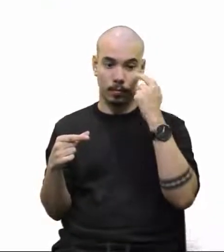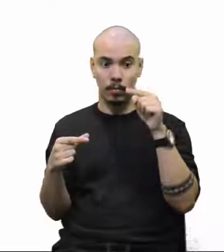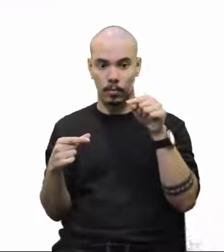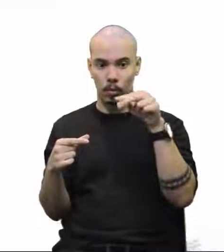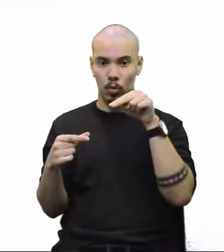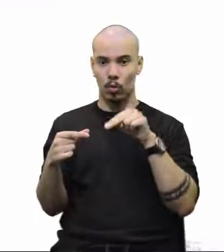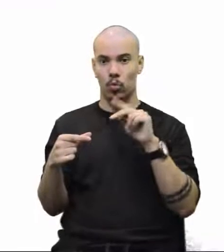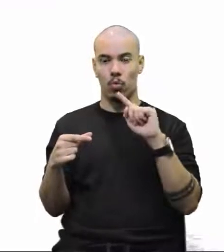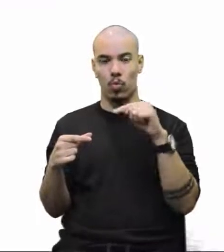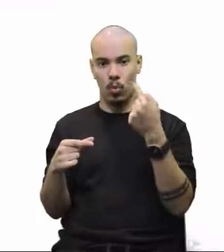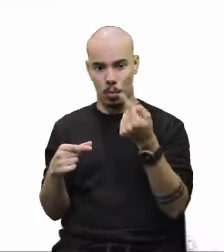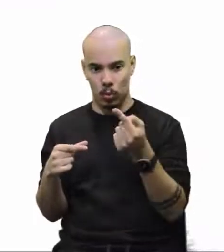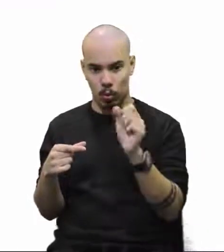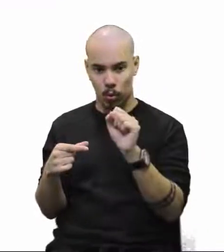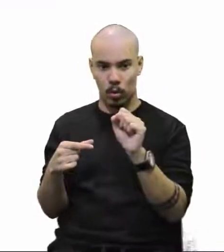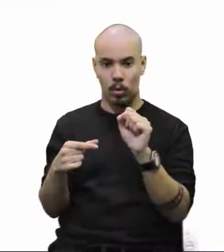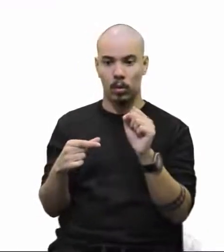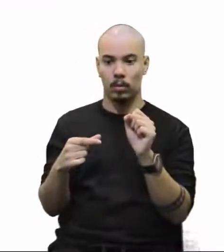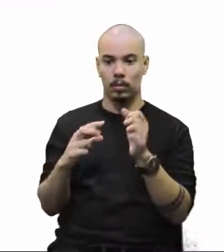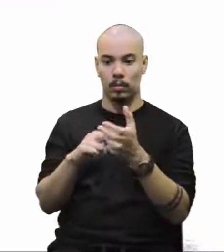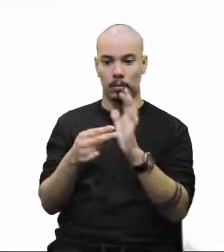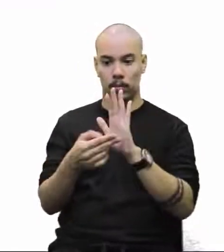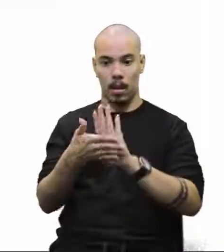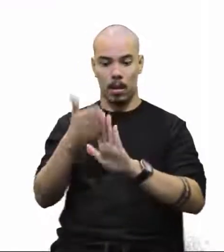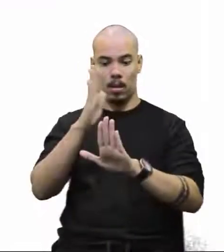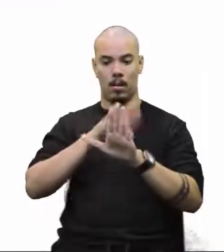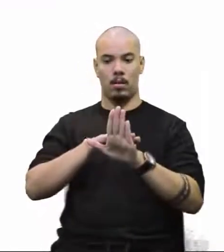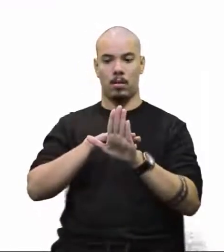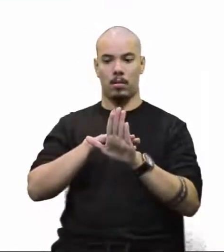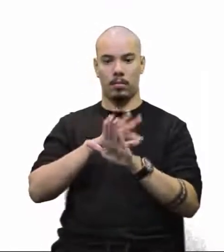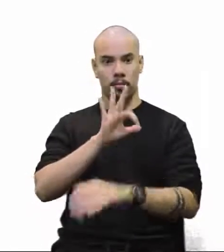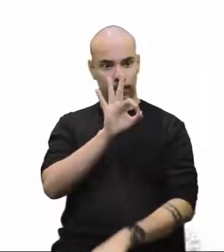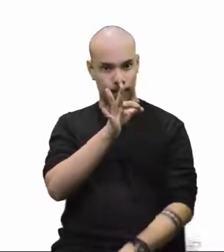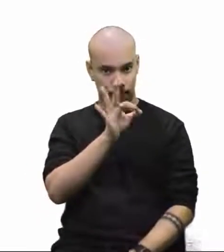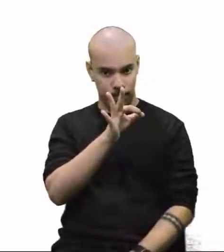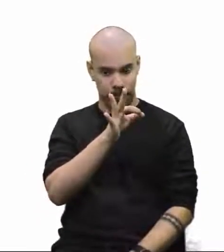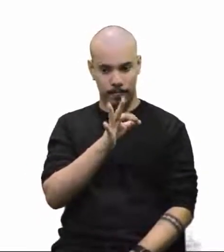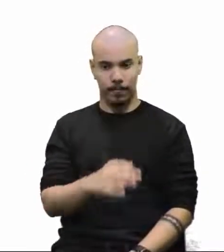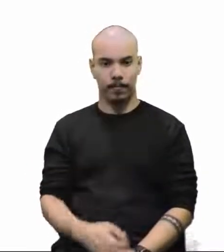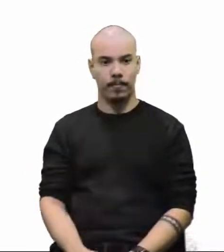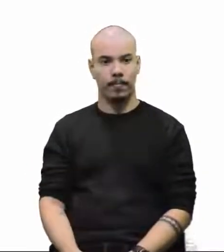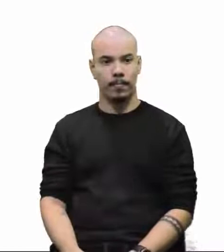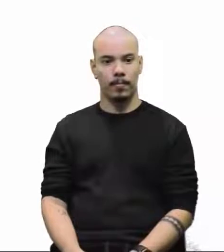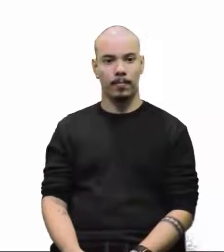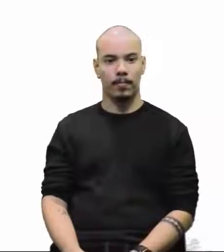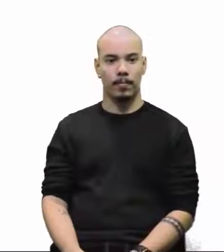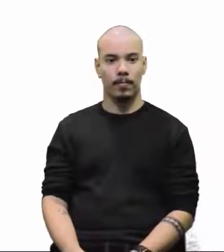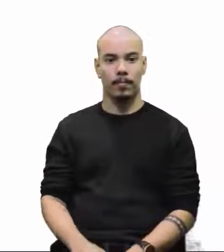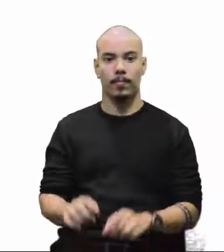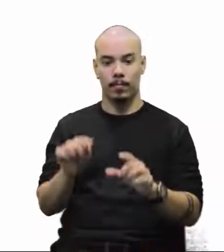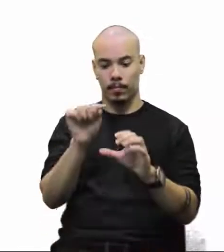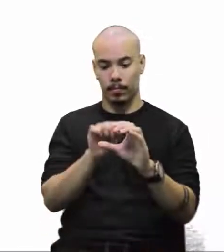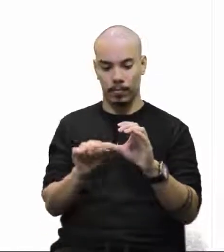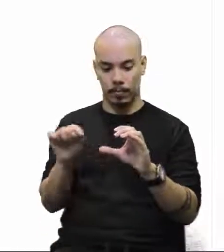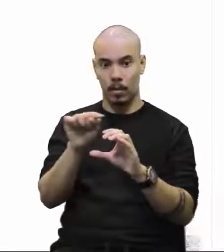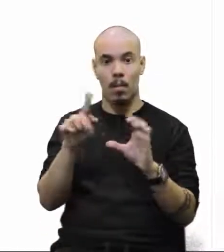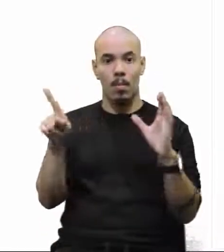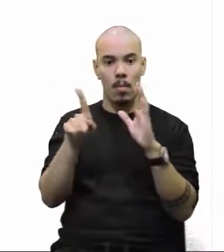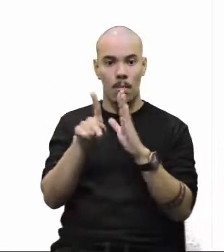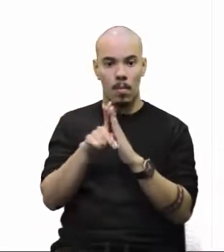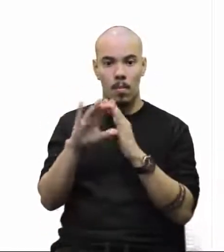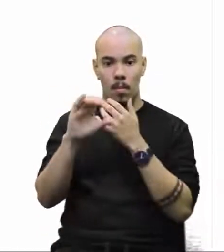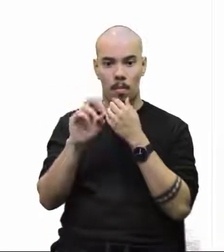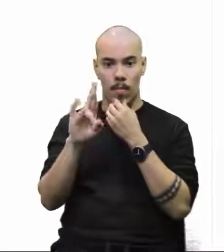que está pontilhado, quer dizer que está atrás, né? Polo norte ali do outro lado. Um disco vertical de cobre